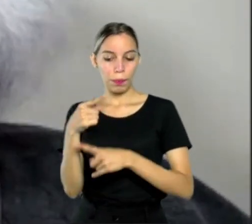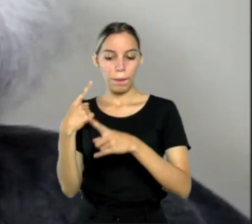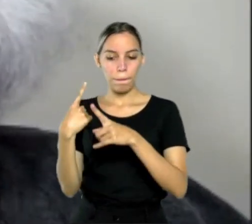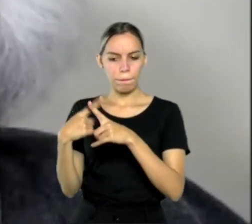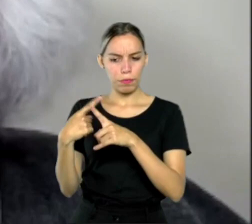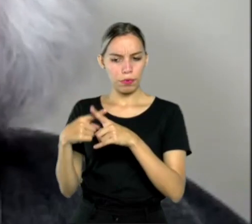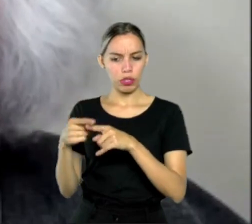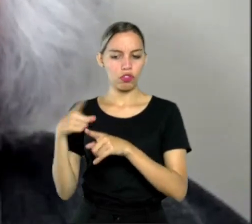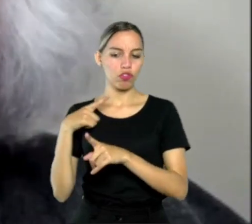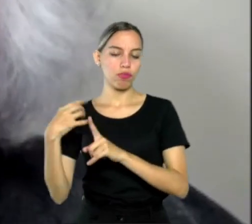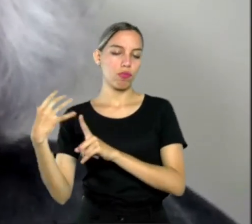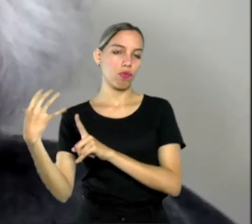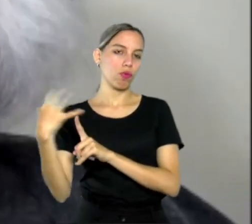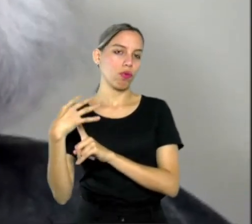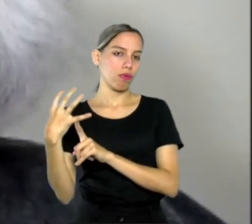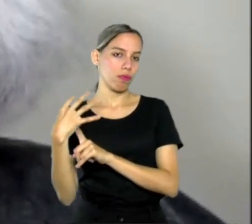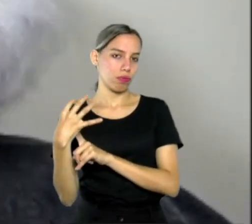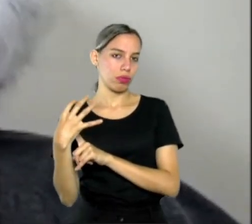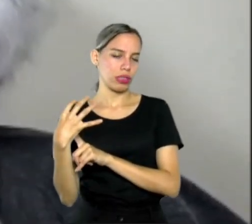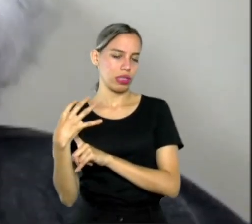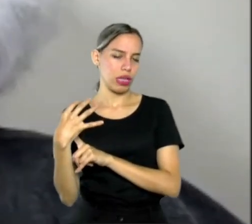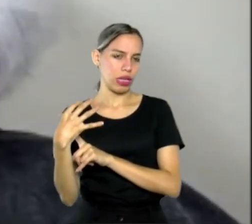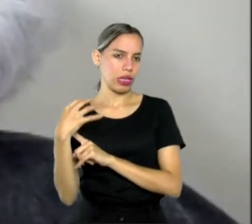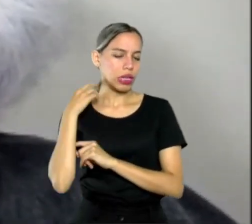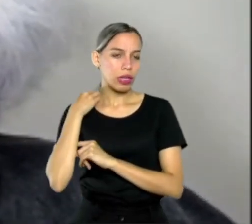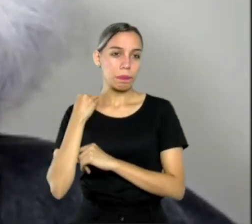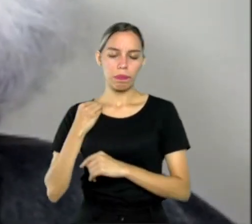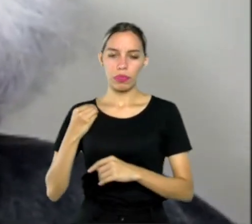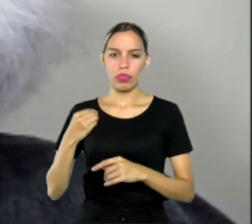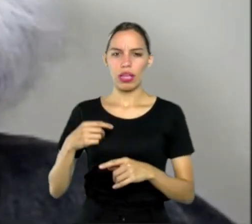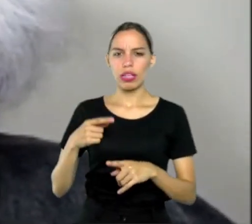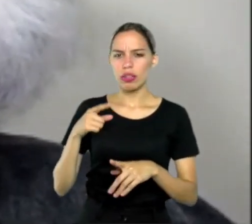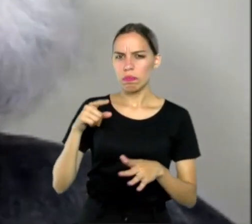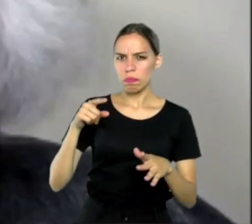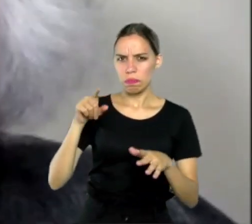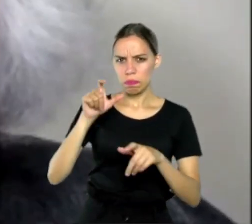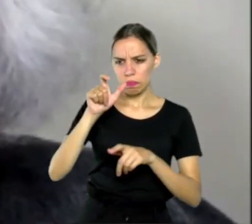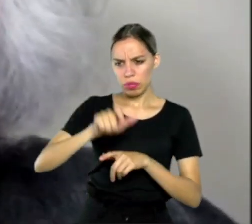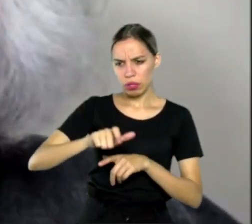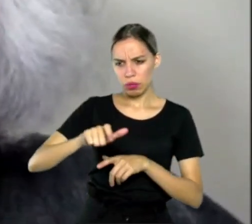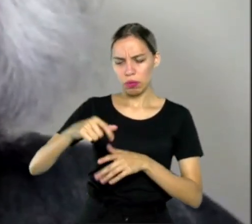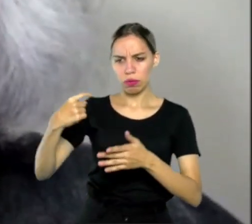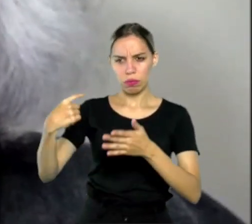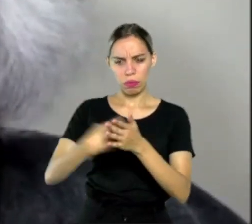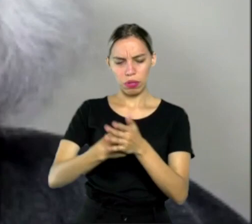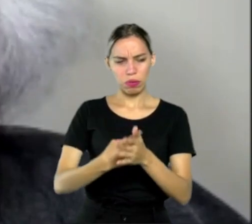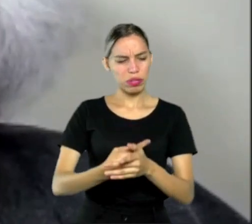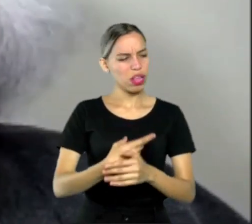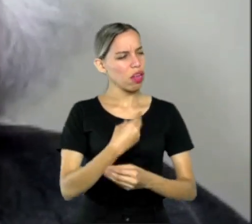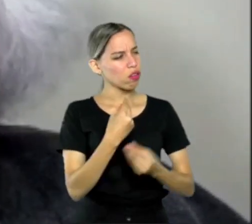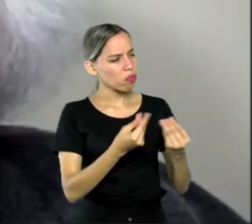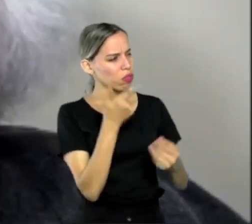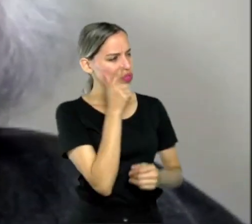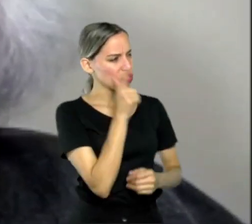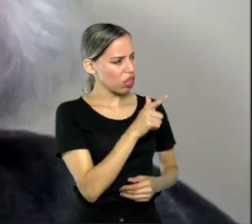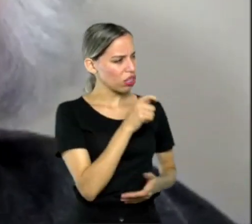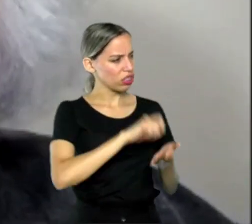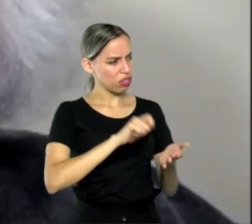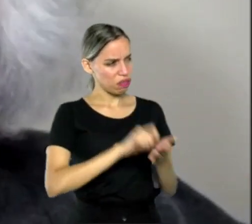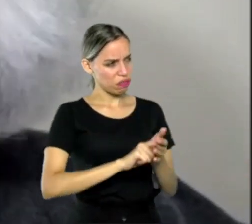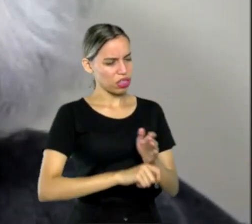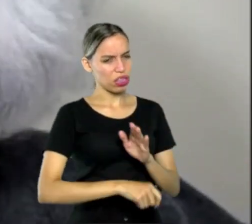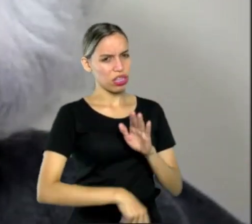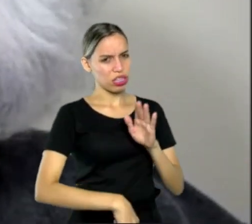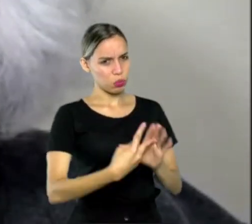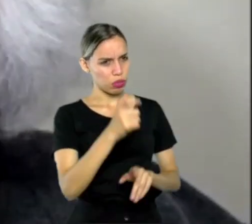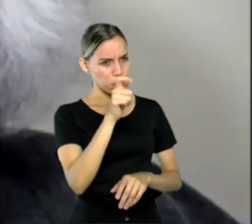As pessoas às vezes me perguntam, como é que você escreve na 2ª pessoa? Você é mineira? porque eu falo na terceira pessoa, né?